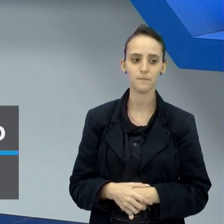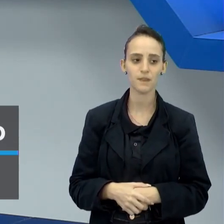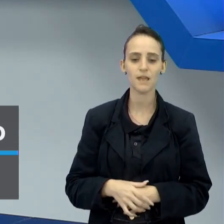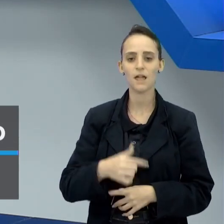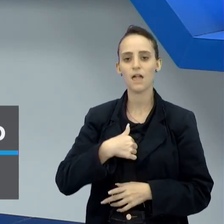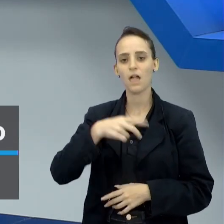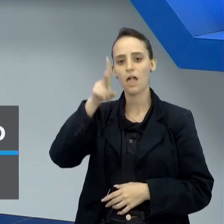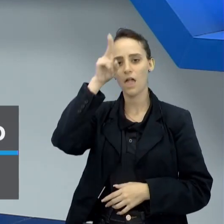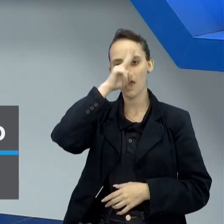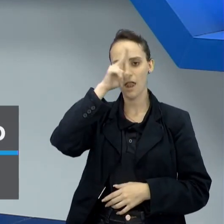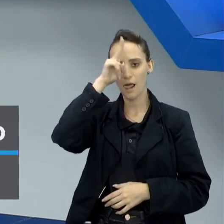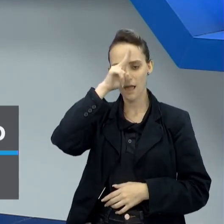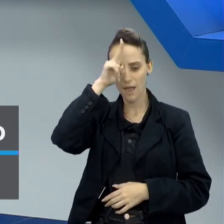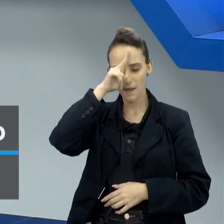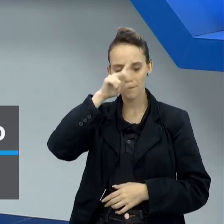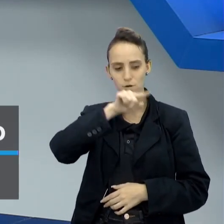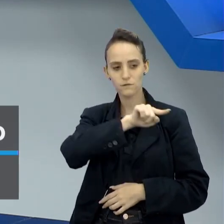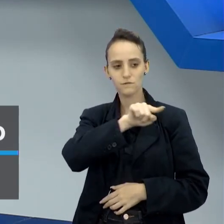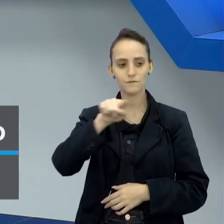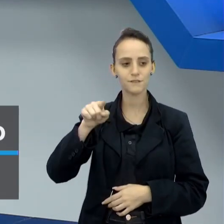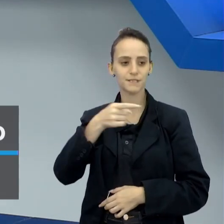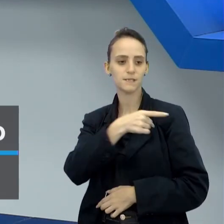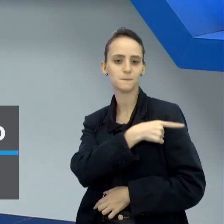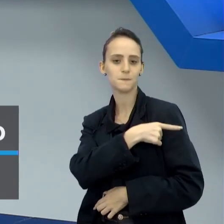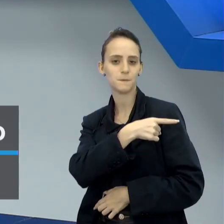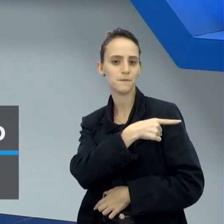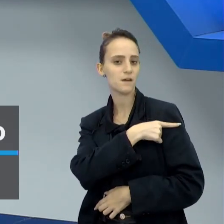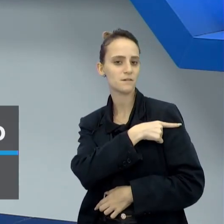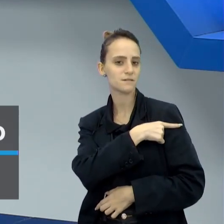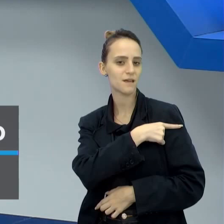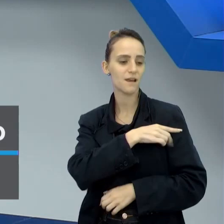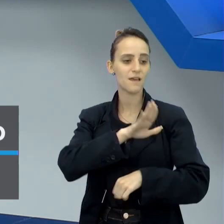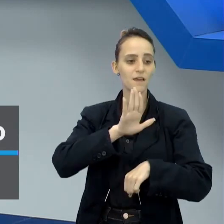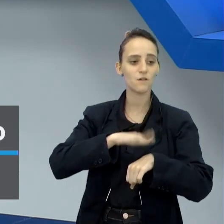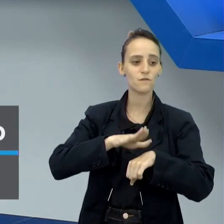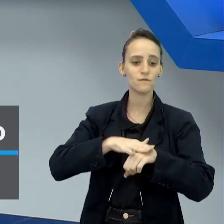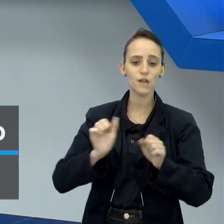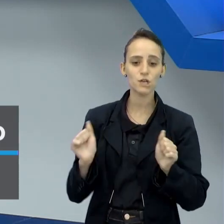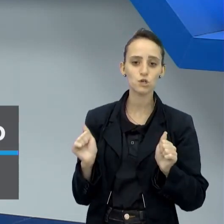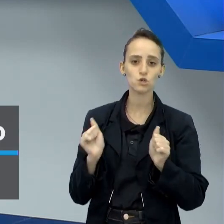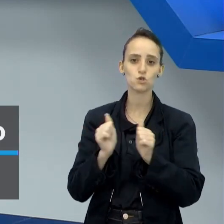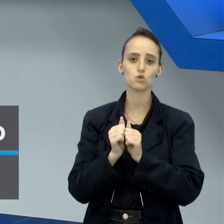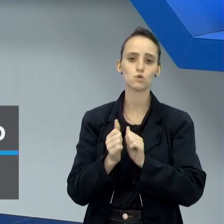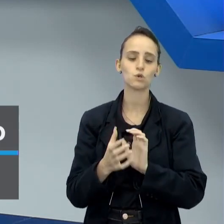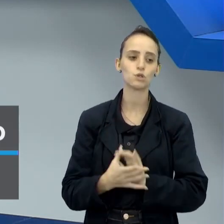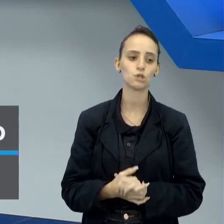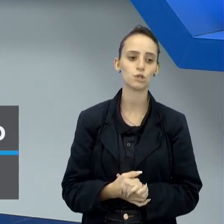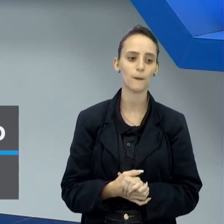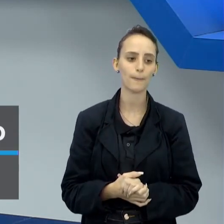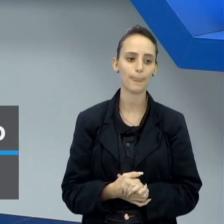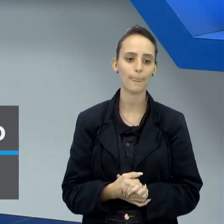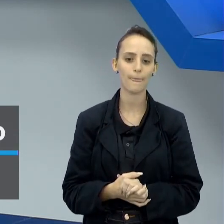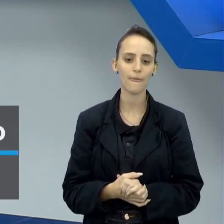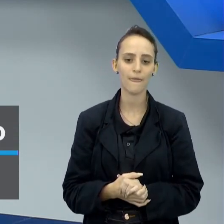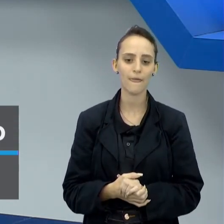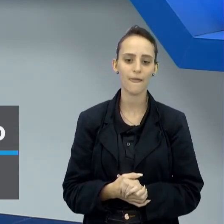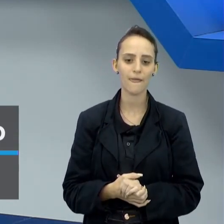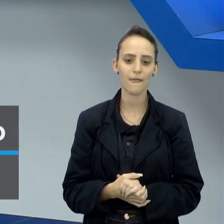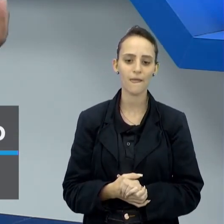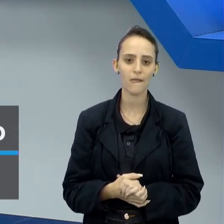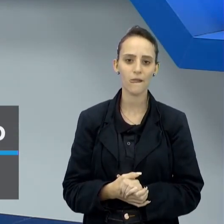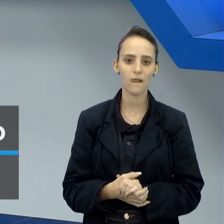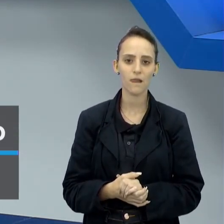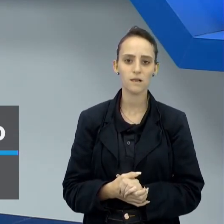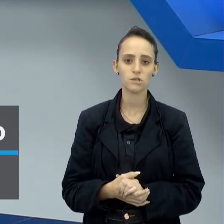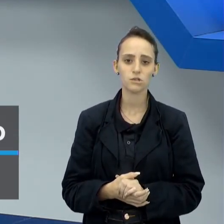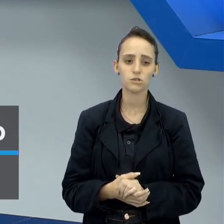série, vocês conversaram e construíram com a gente a dimensão de que nós temos todos